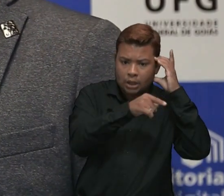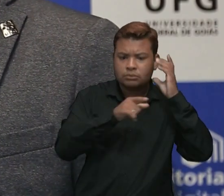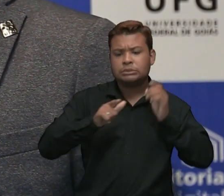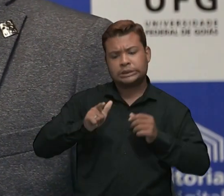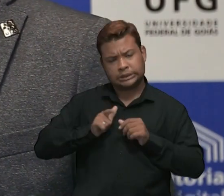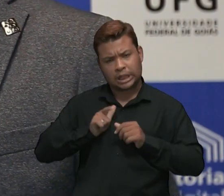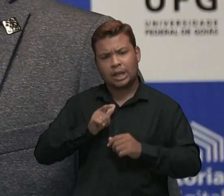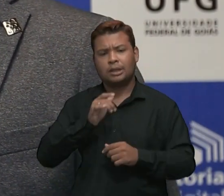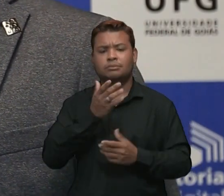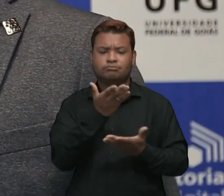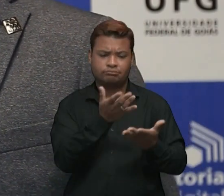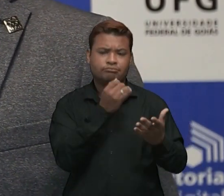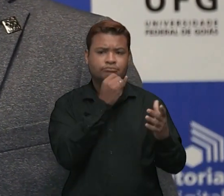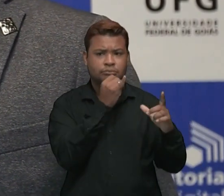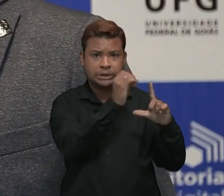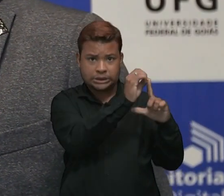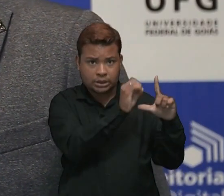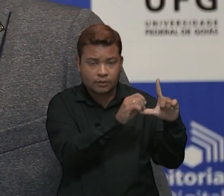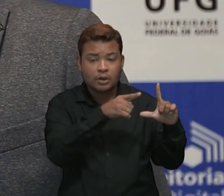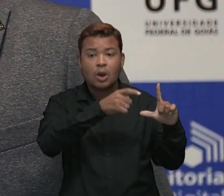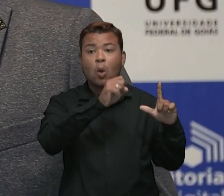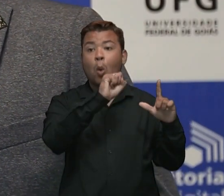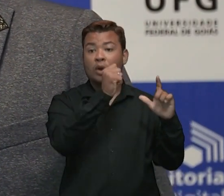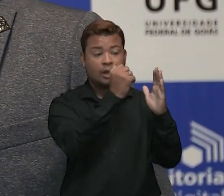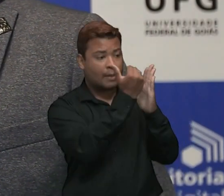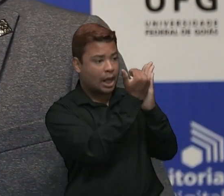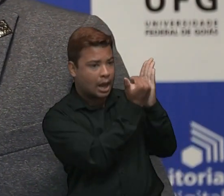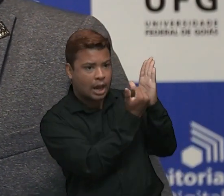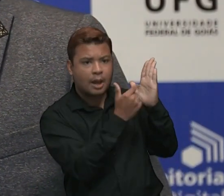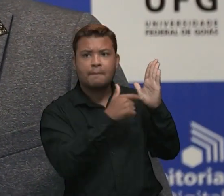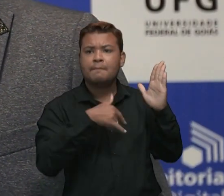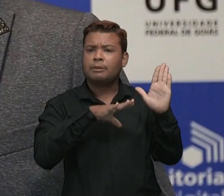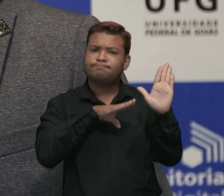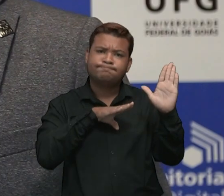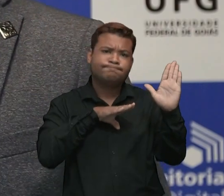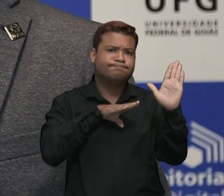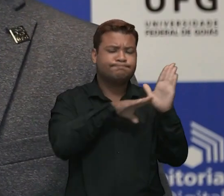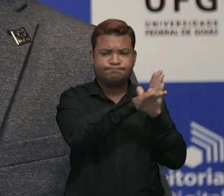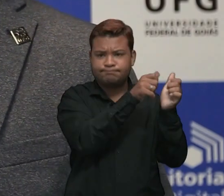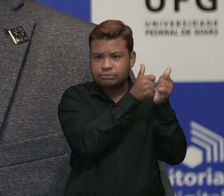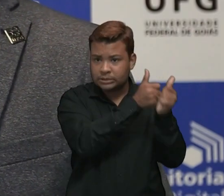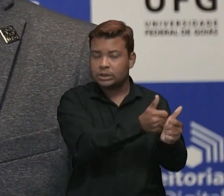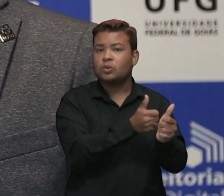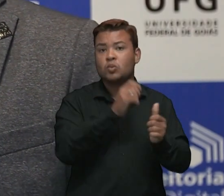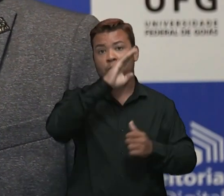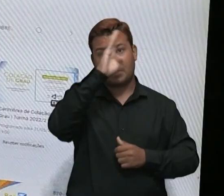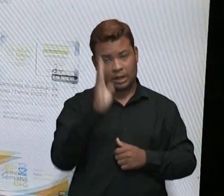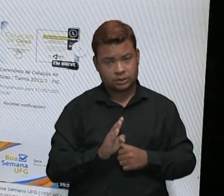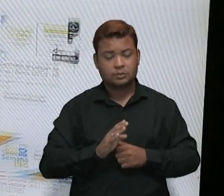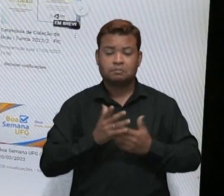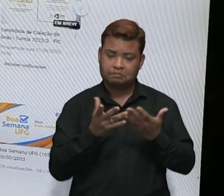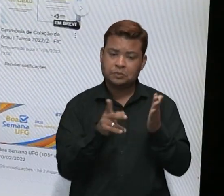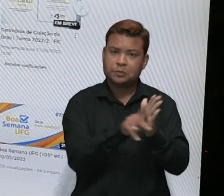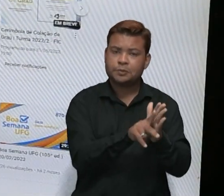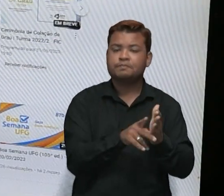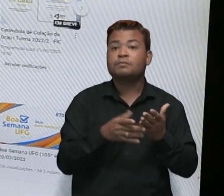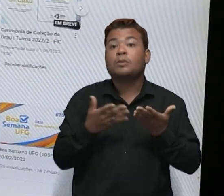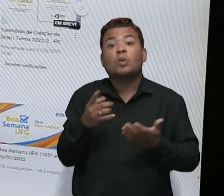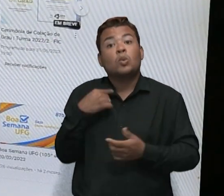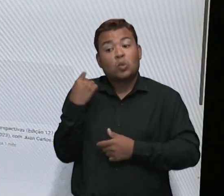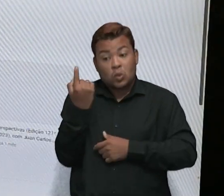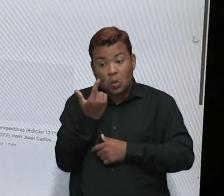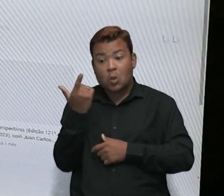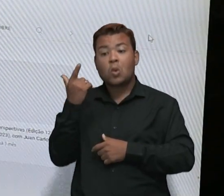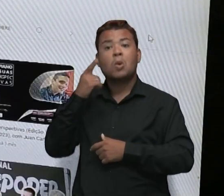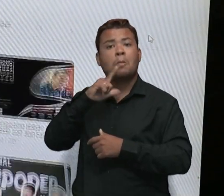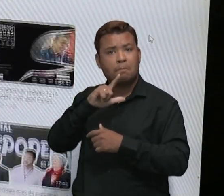TV aí como oitava colocada, né, de seguidores no Brasil, das universidades públicas federais. Então a gente conseguiu atingir esse